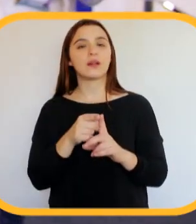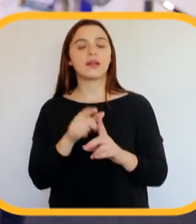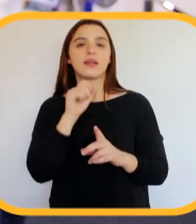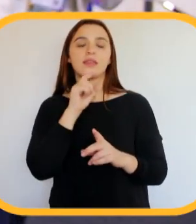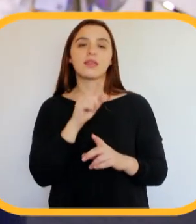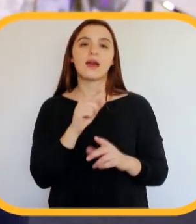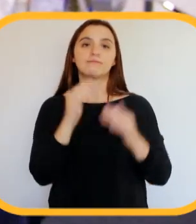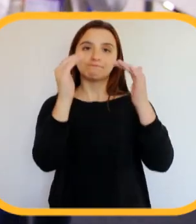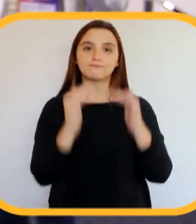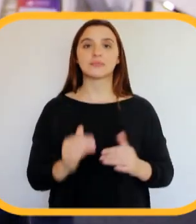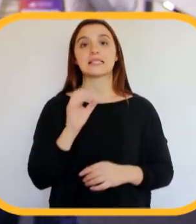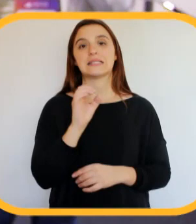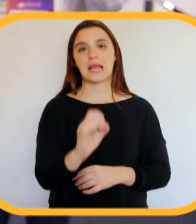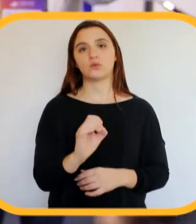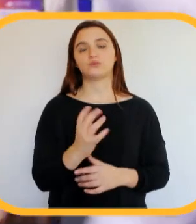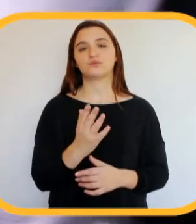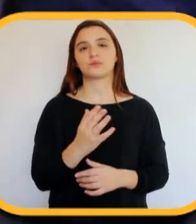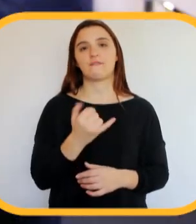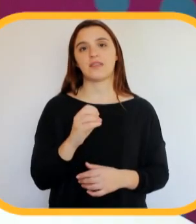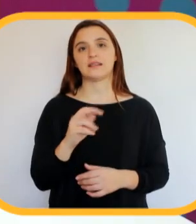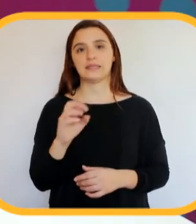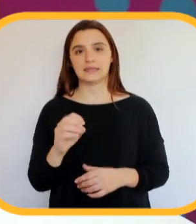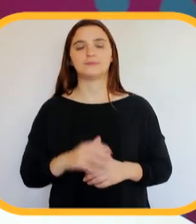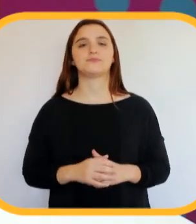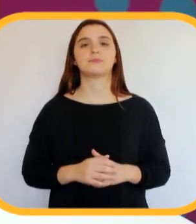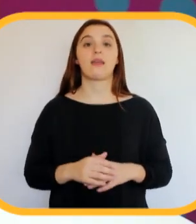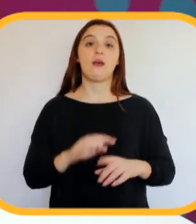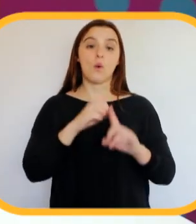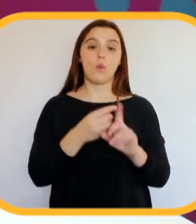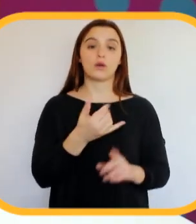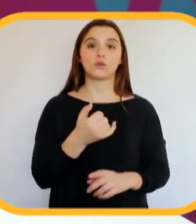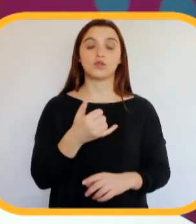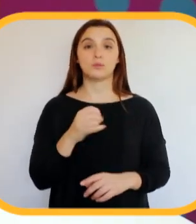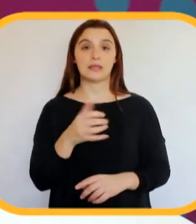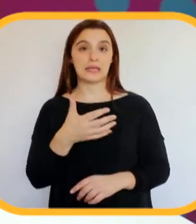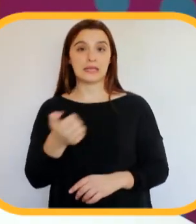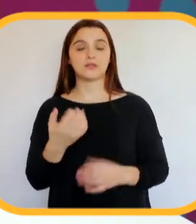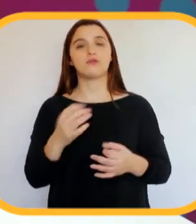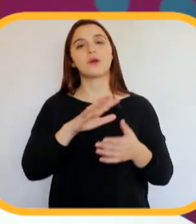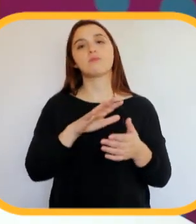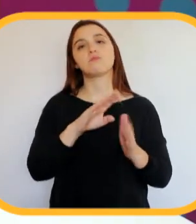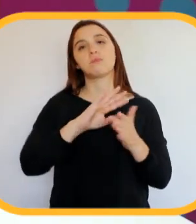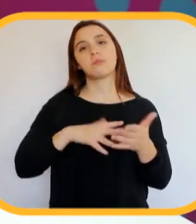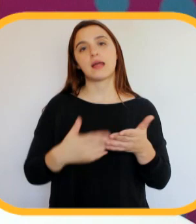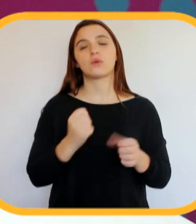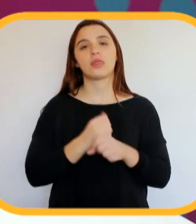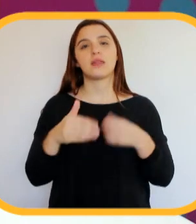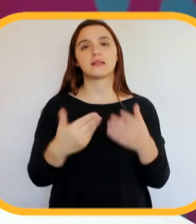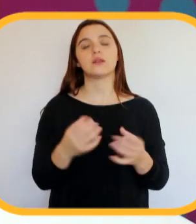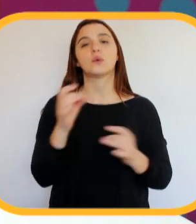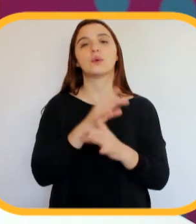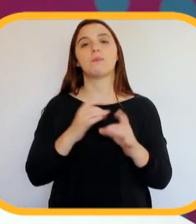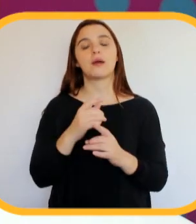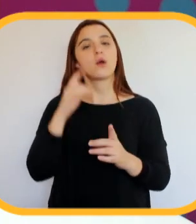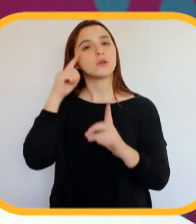have, you know, zero emissions in 2030. Em 2015, surge o Programa Geral de Ação da União Europeia para